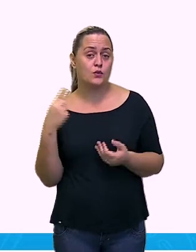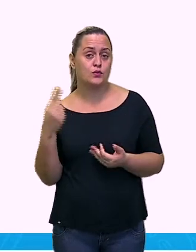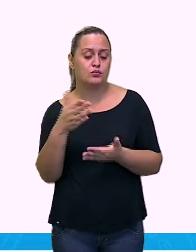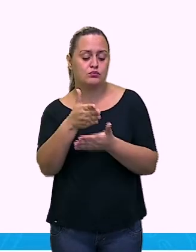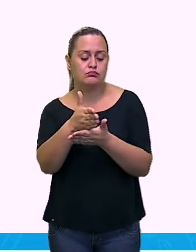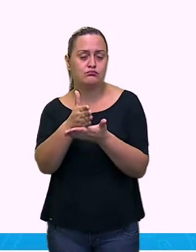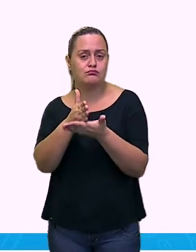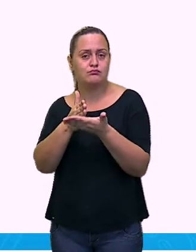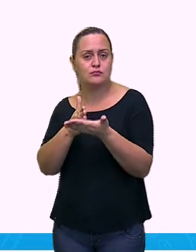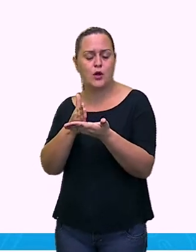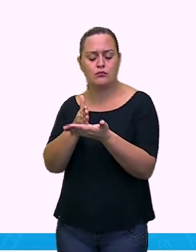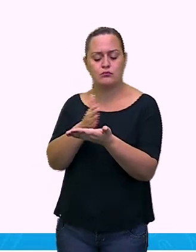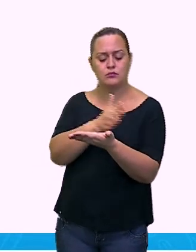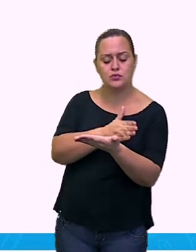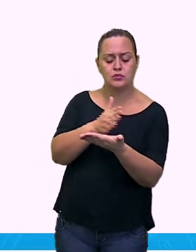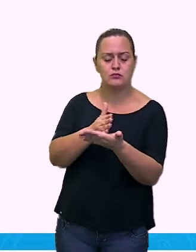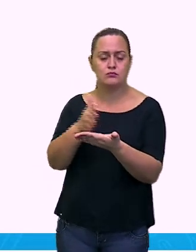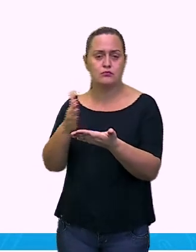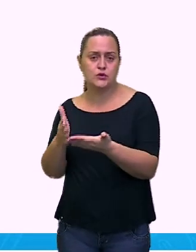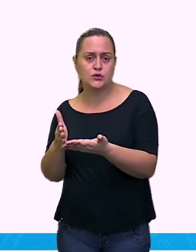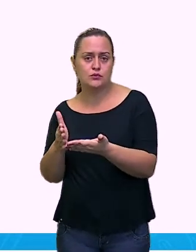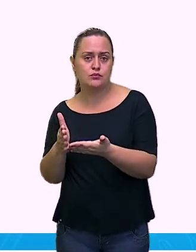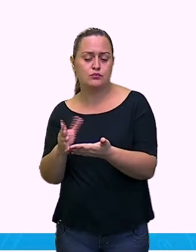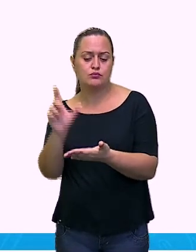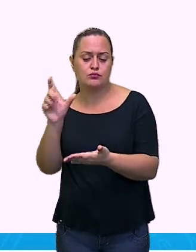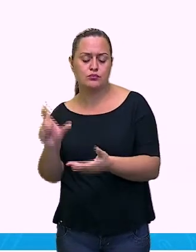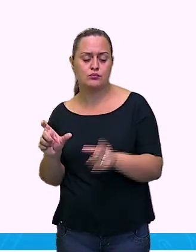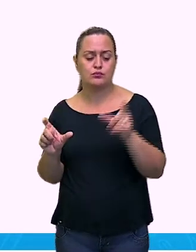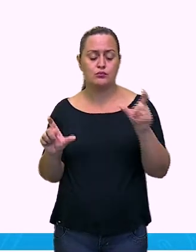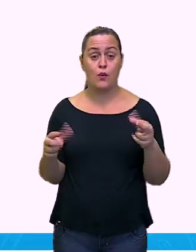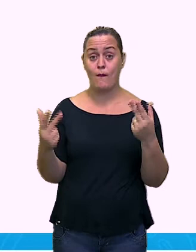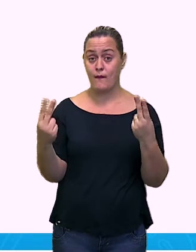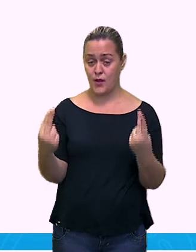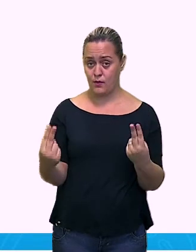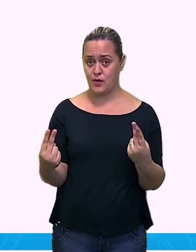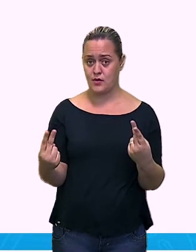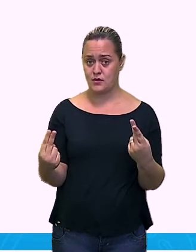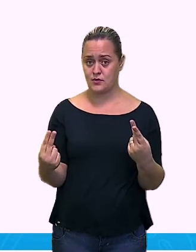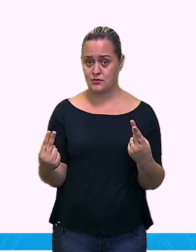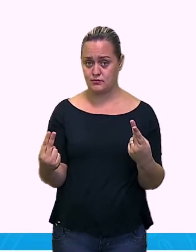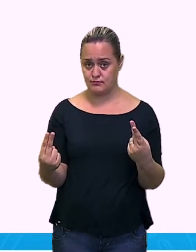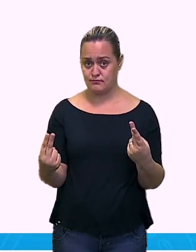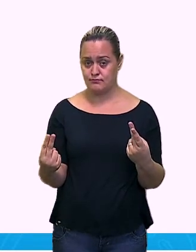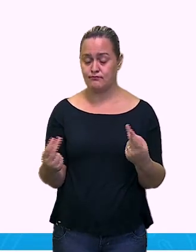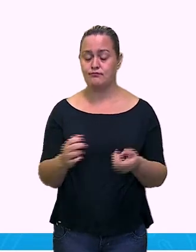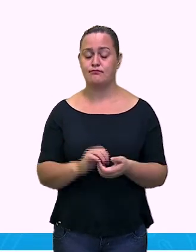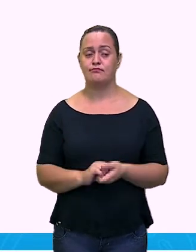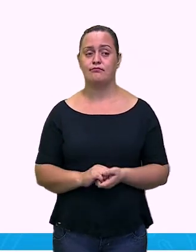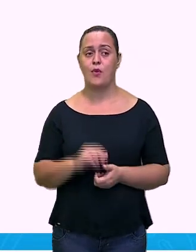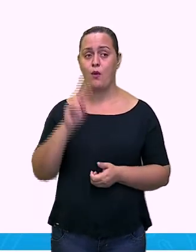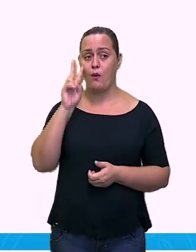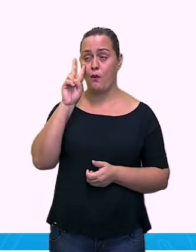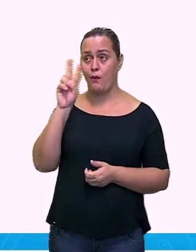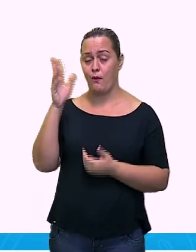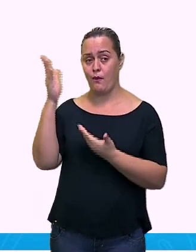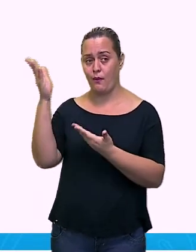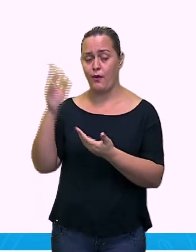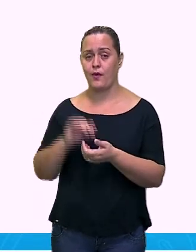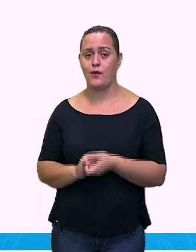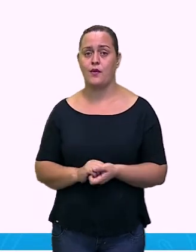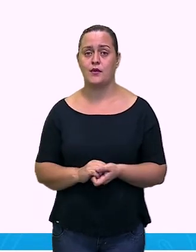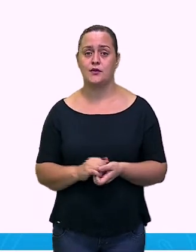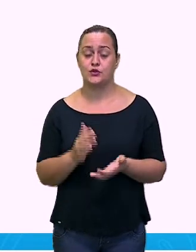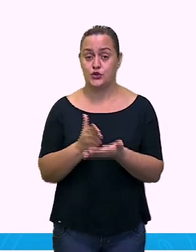repartir esses gols em duas partes iguais vamos lá ó um